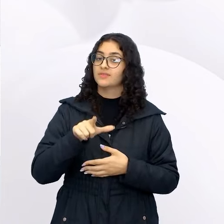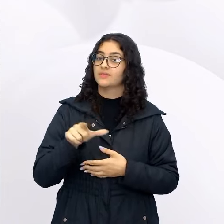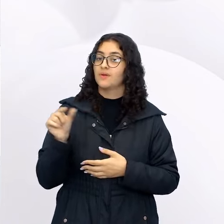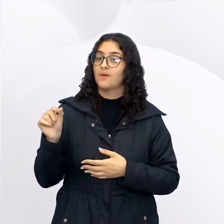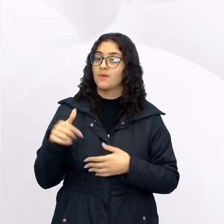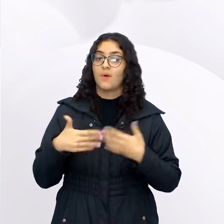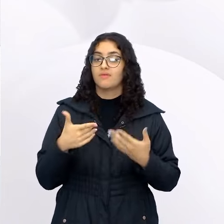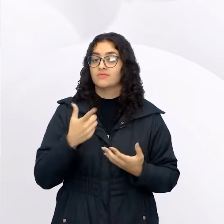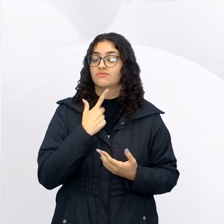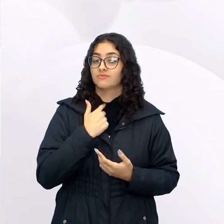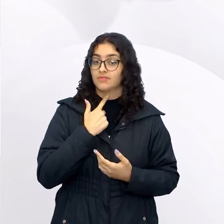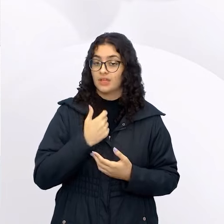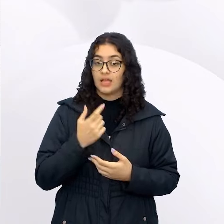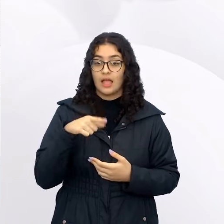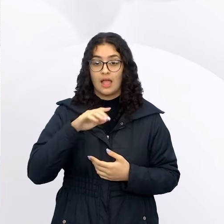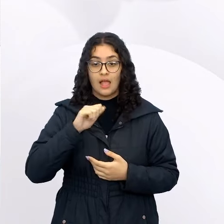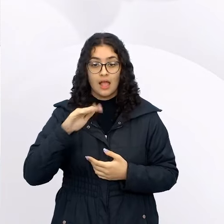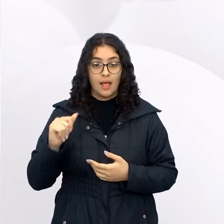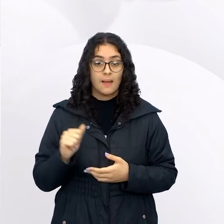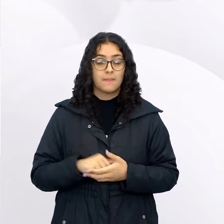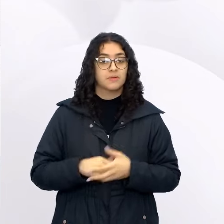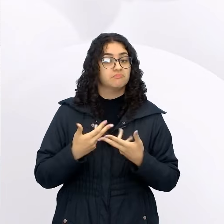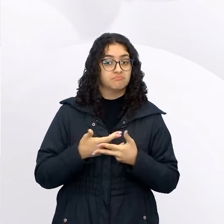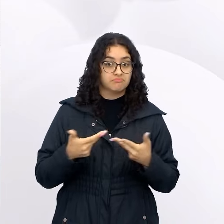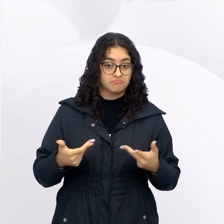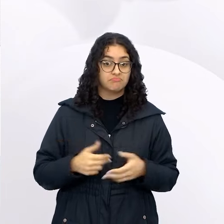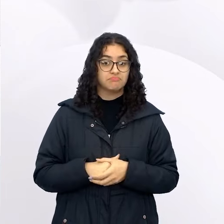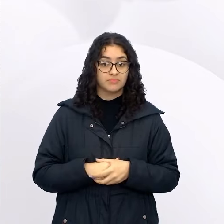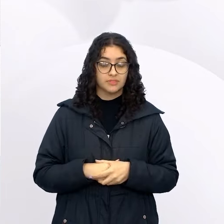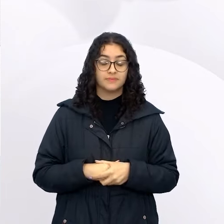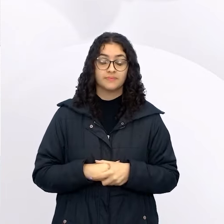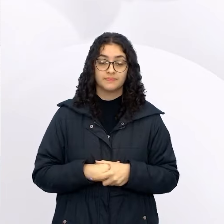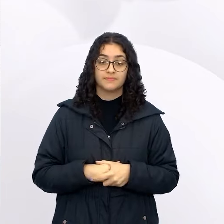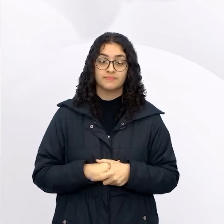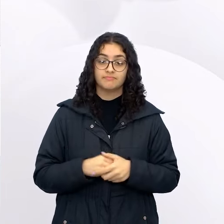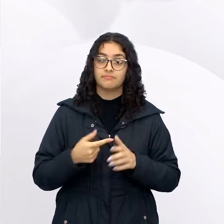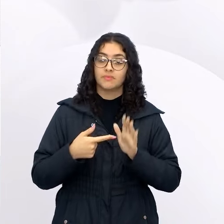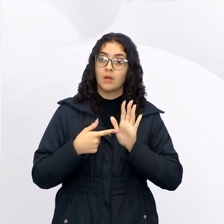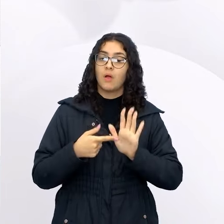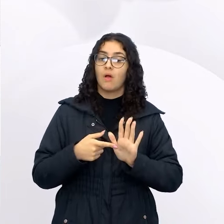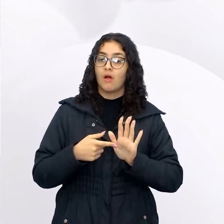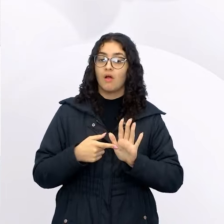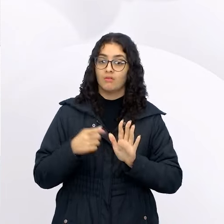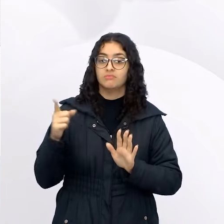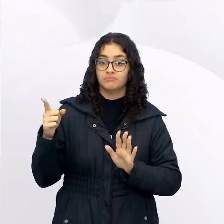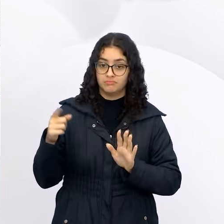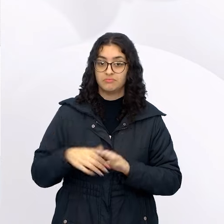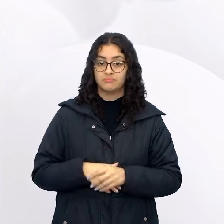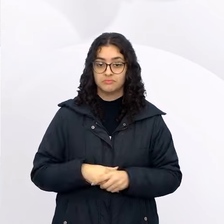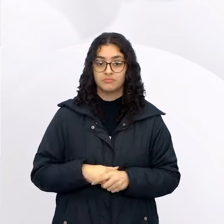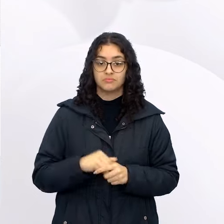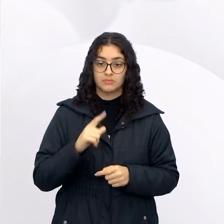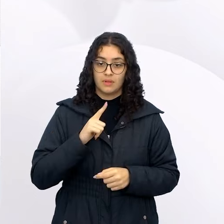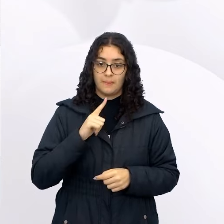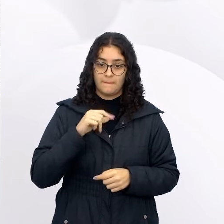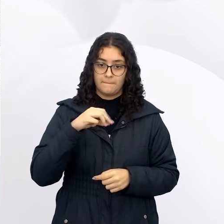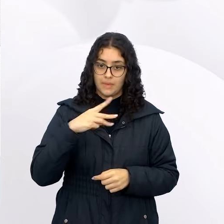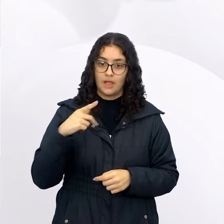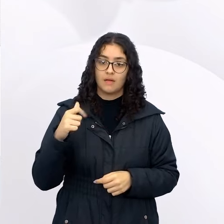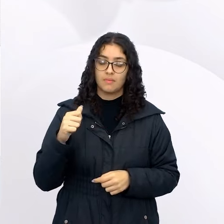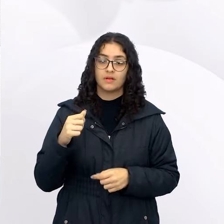que você quer. Se quer um mapa, se quer um... Ele vai, tem os filtros. Isso, ele vai filtrar e a gente filtrou aí um mapinha